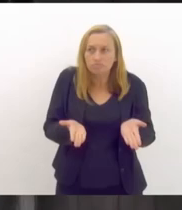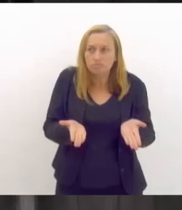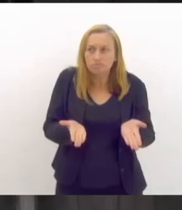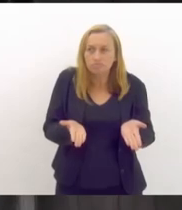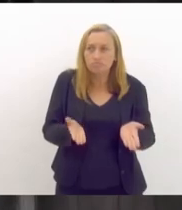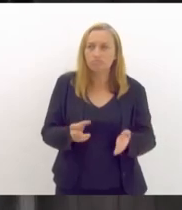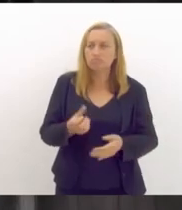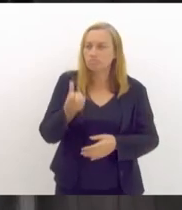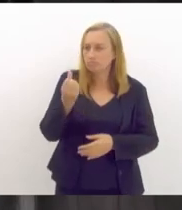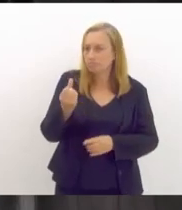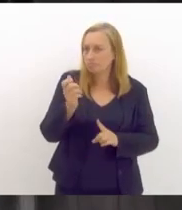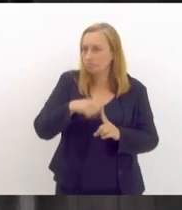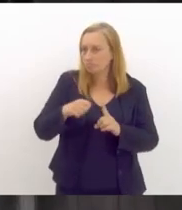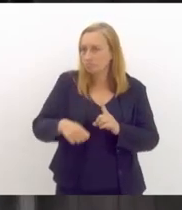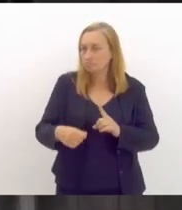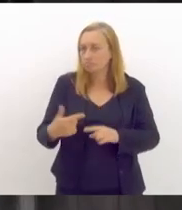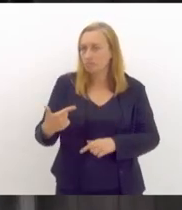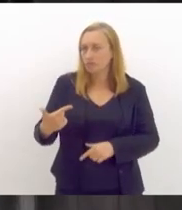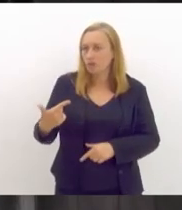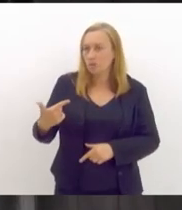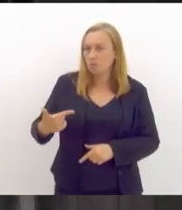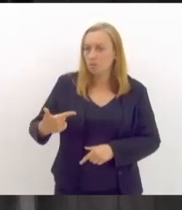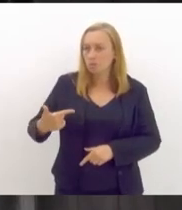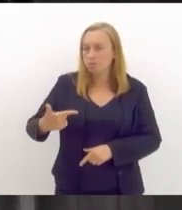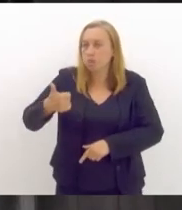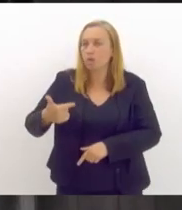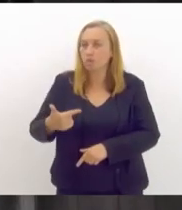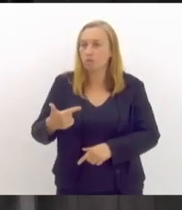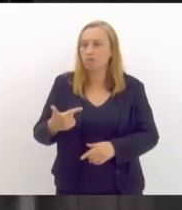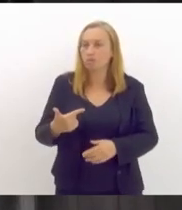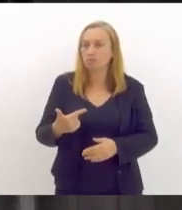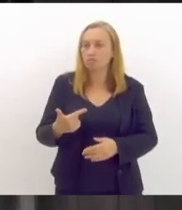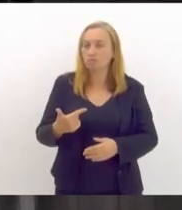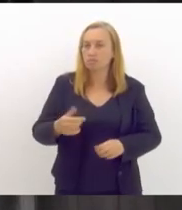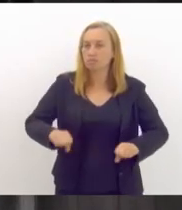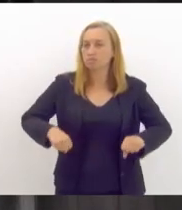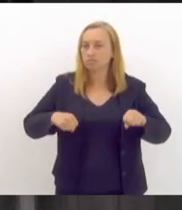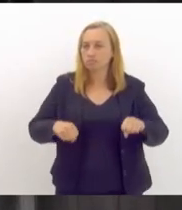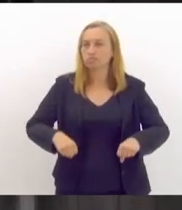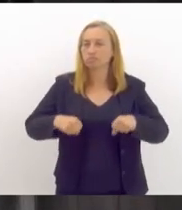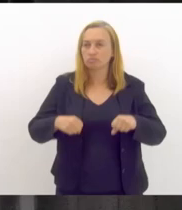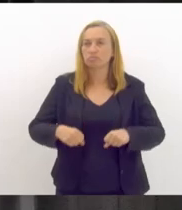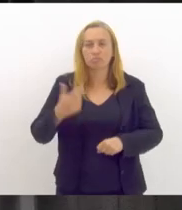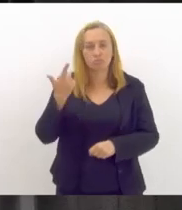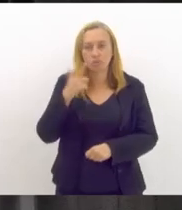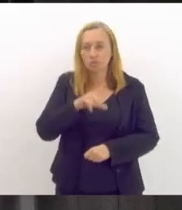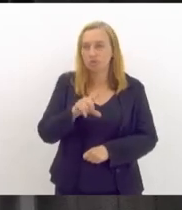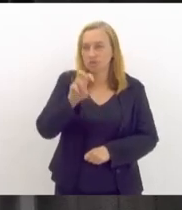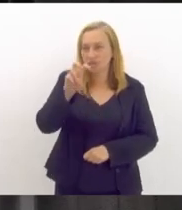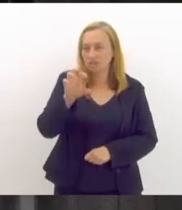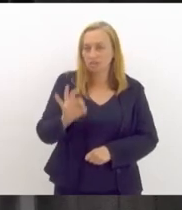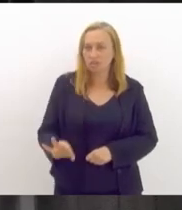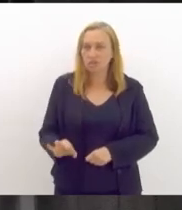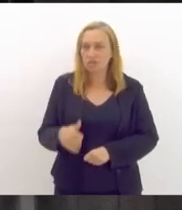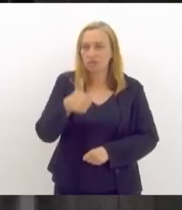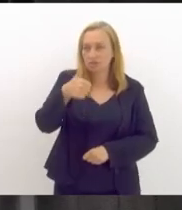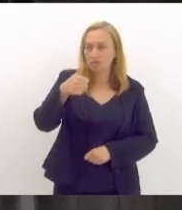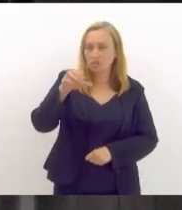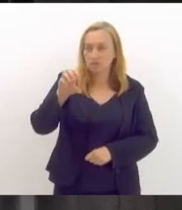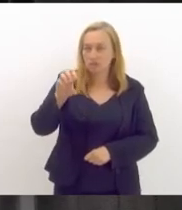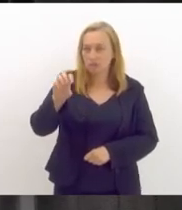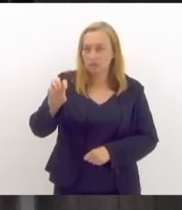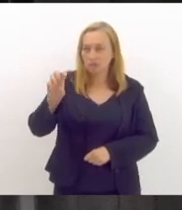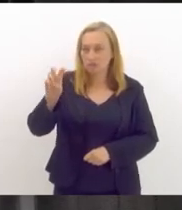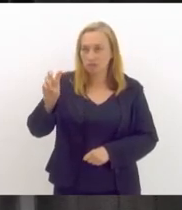daqui a seis meses ele tomou um tiro fica paralítico ele não leva sequer 5% dos 150 que ele entra